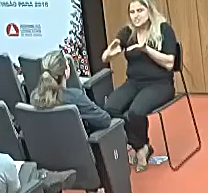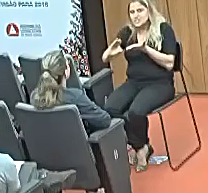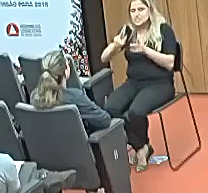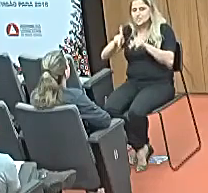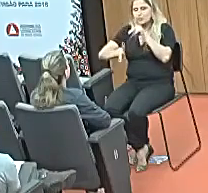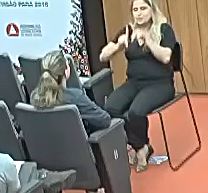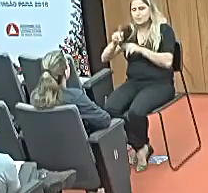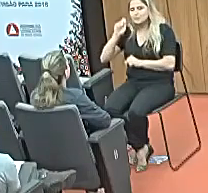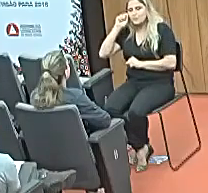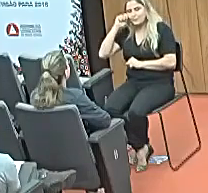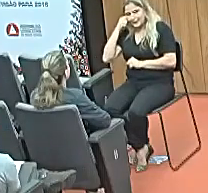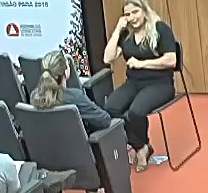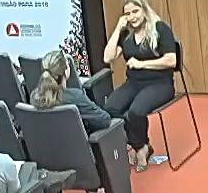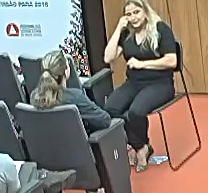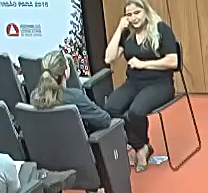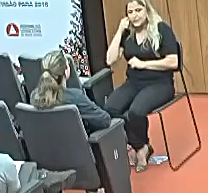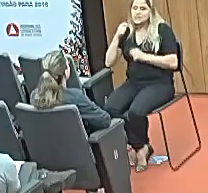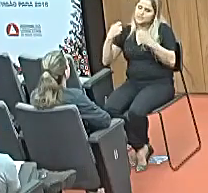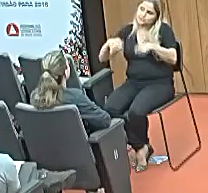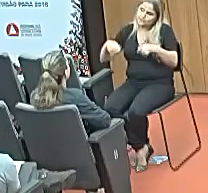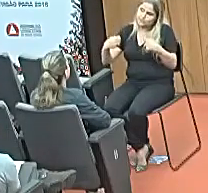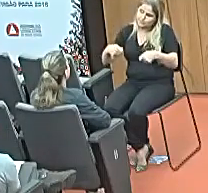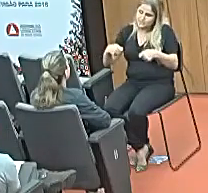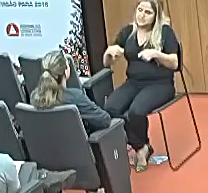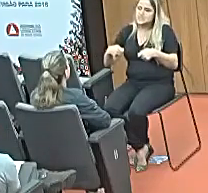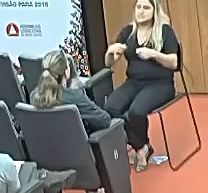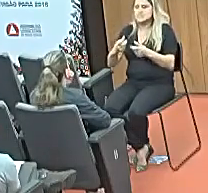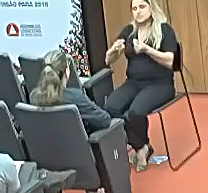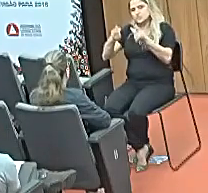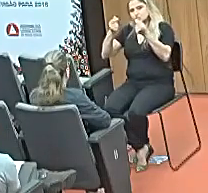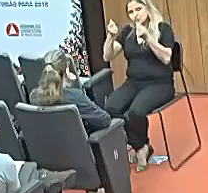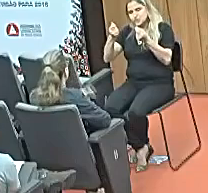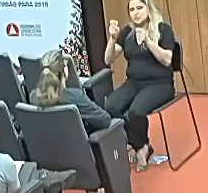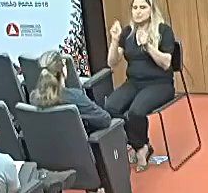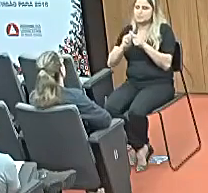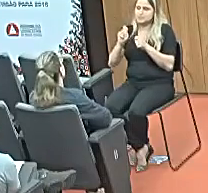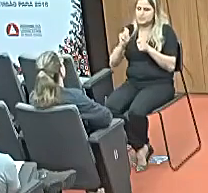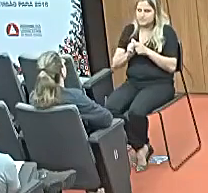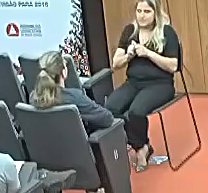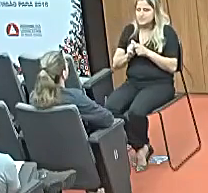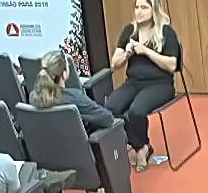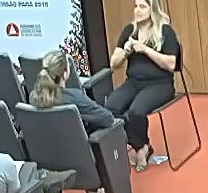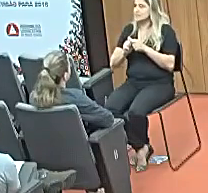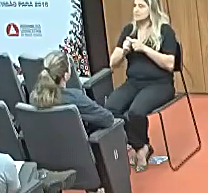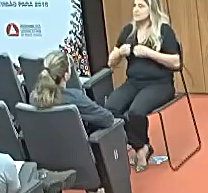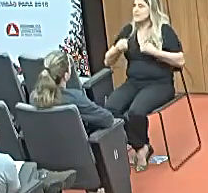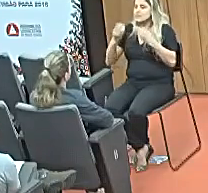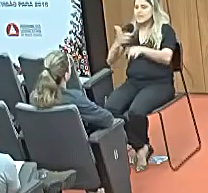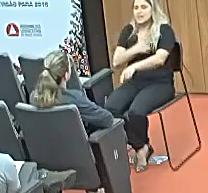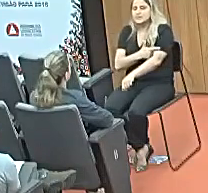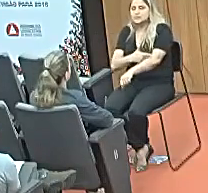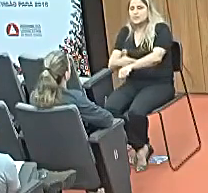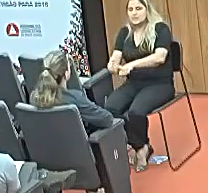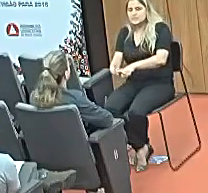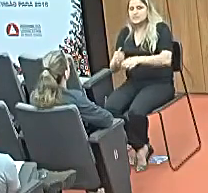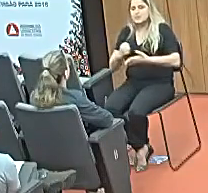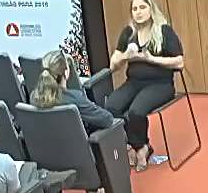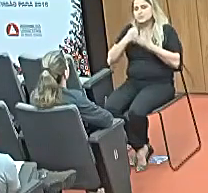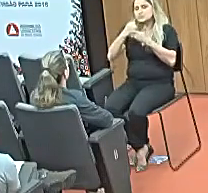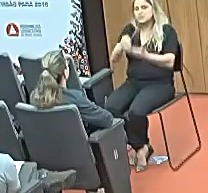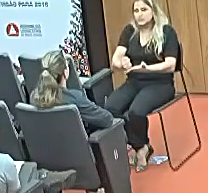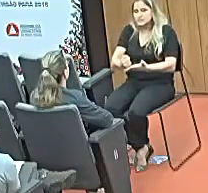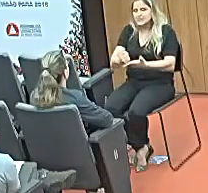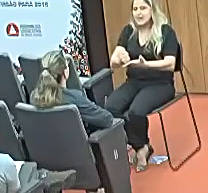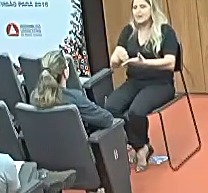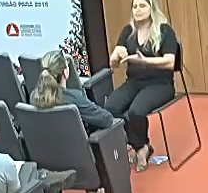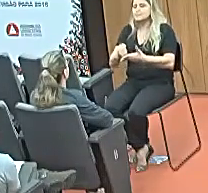povo negro ea gente precisa de recurso recurso por aqui para poder formar capacitar e tirar das ruas tiradas drogas